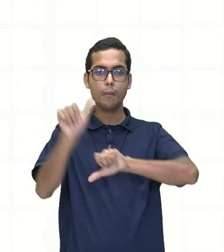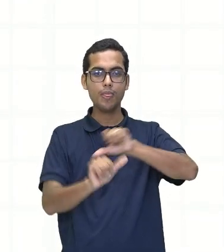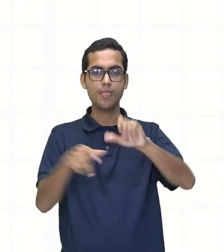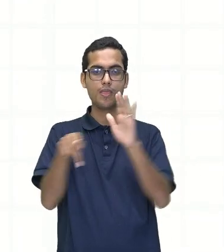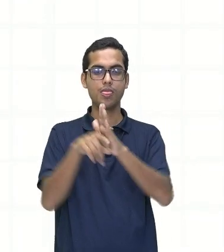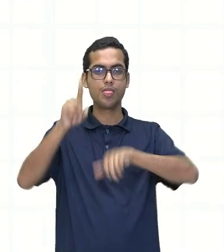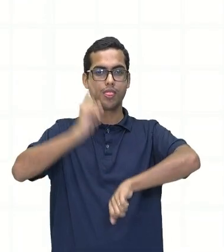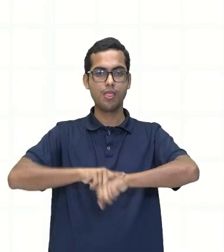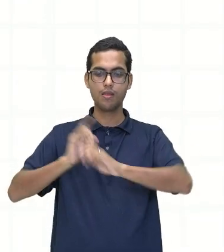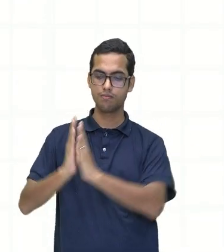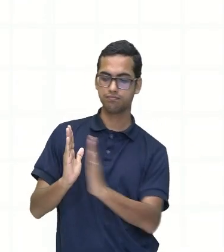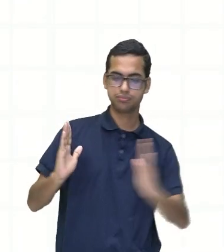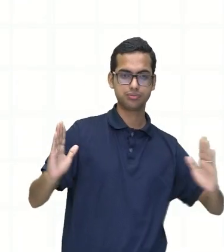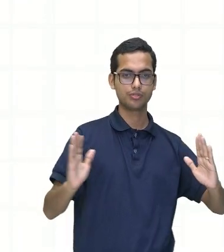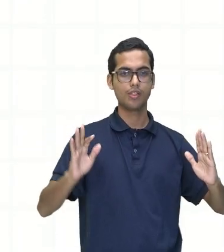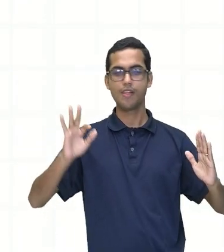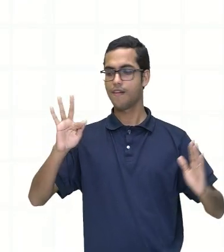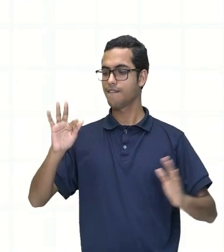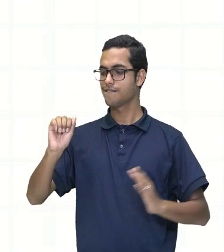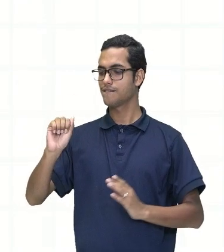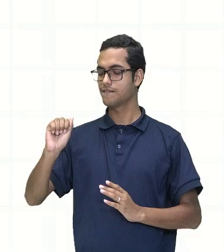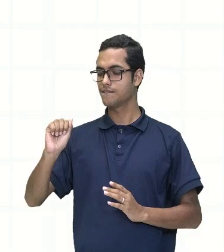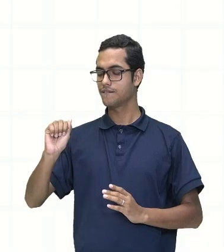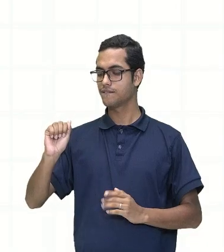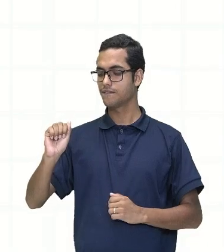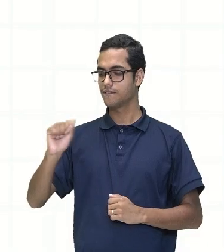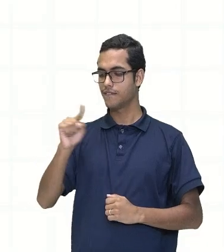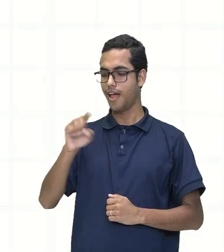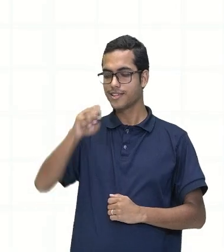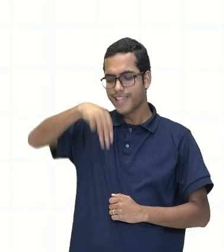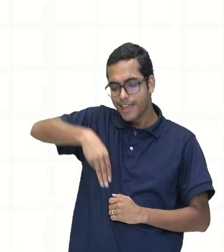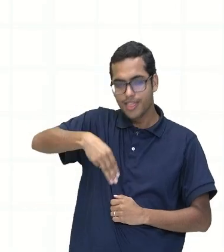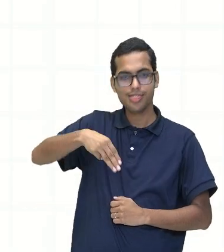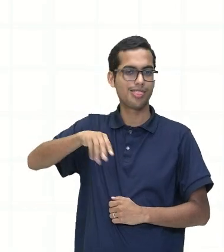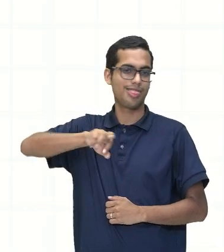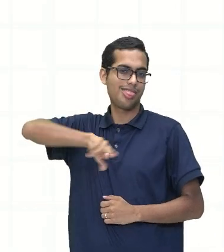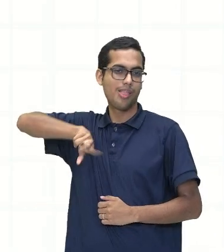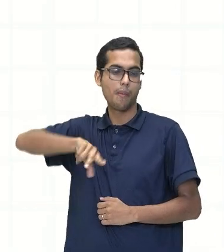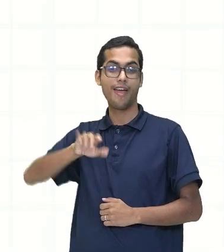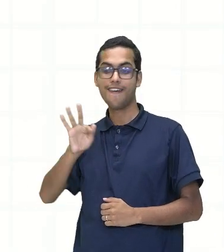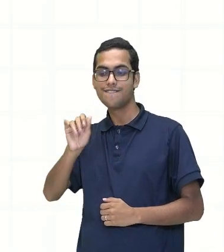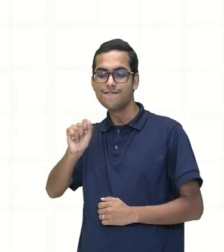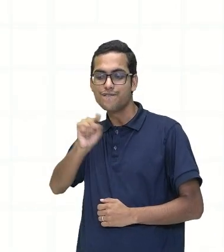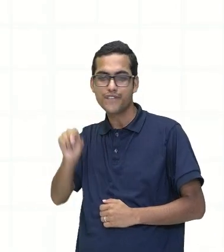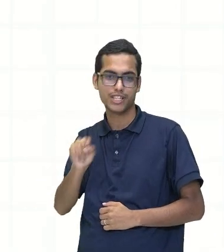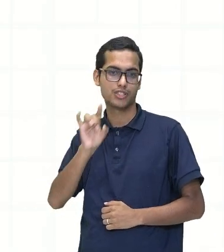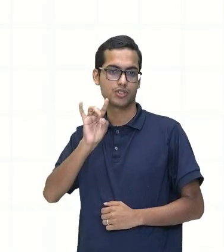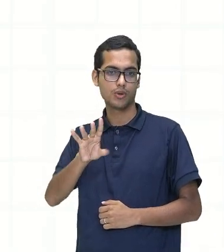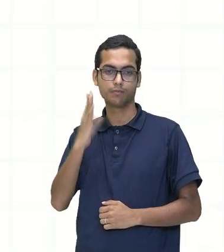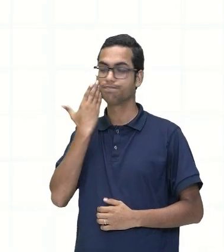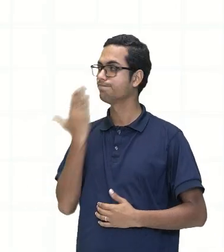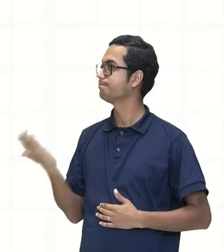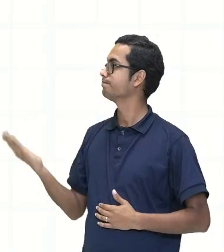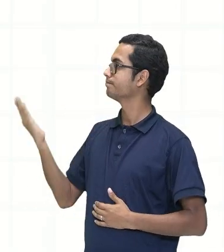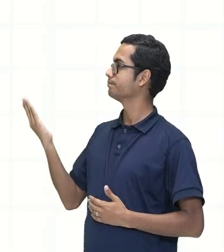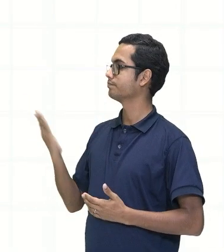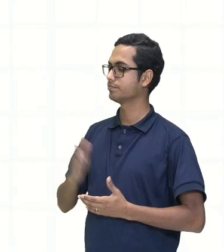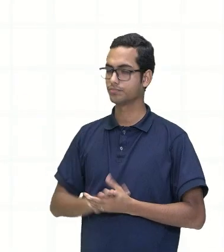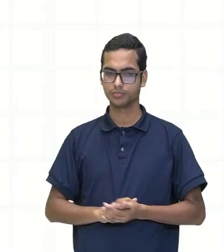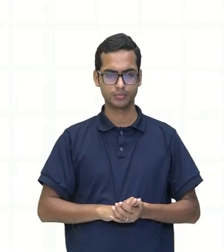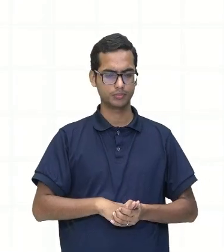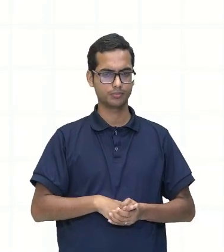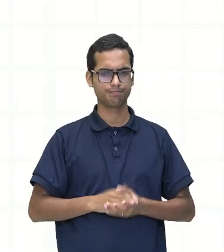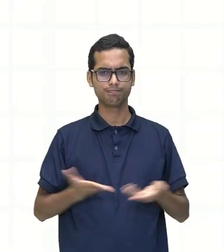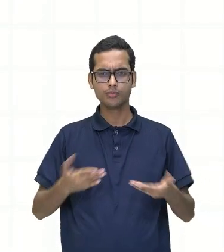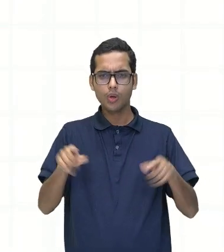quê? Não é fazem 1 hora, só faz 1 hora, tá? Gente, vamos no cinema? Olha, esse